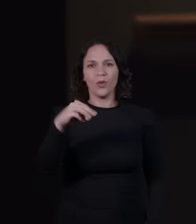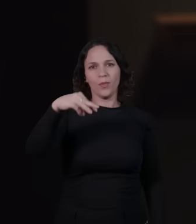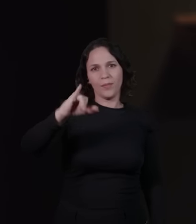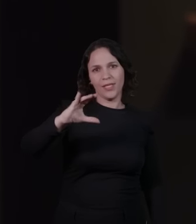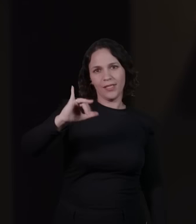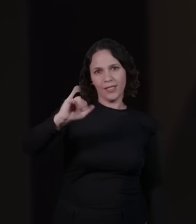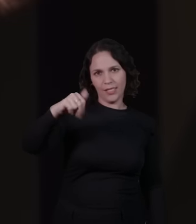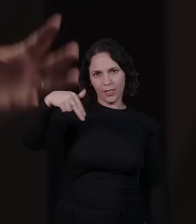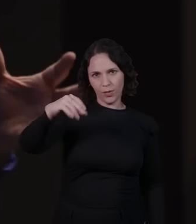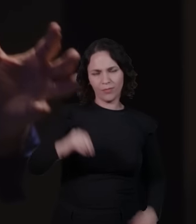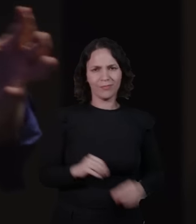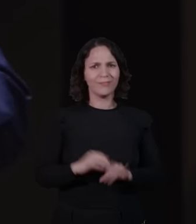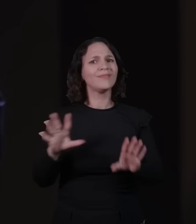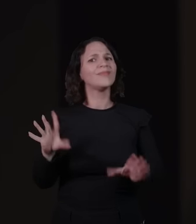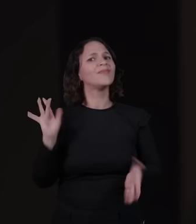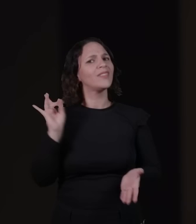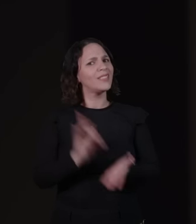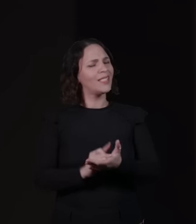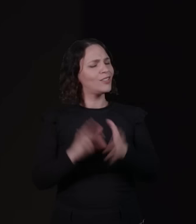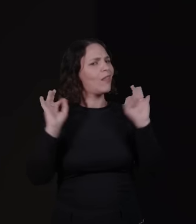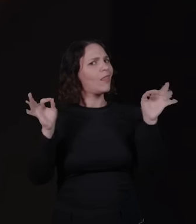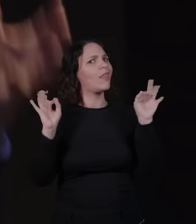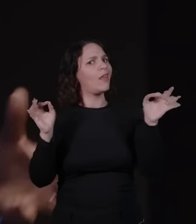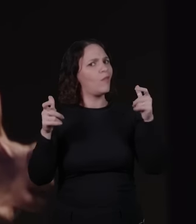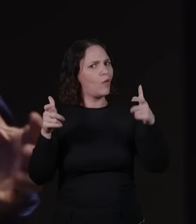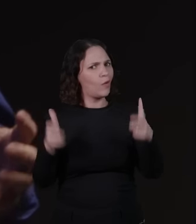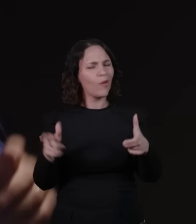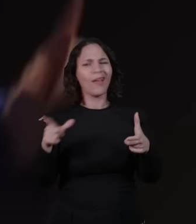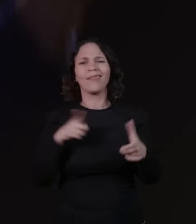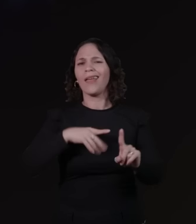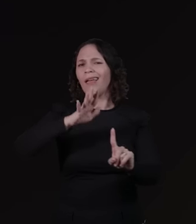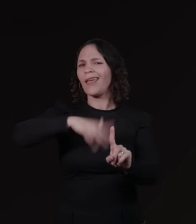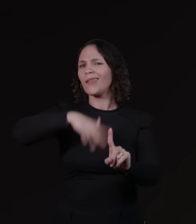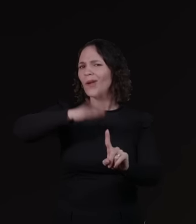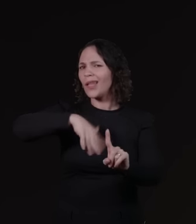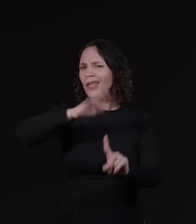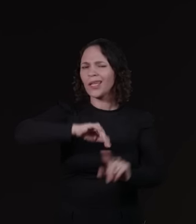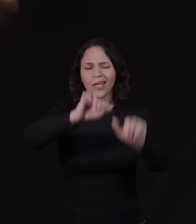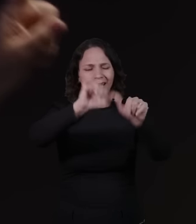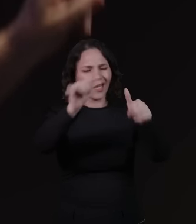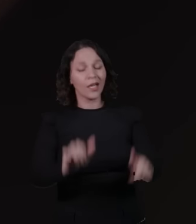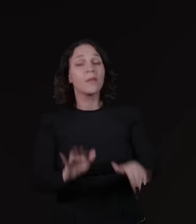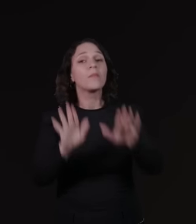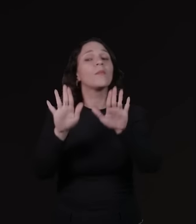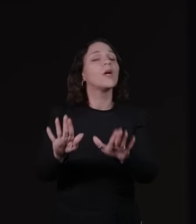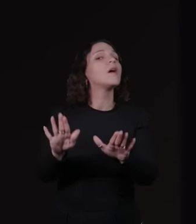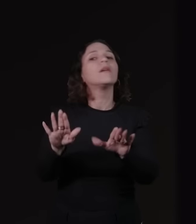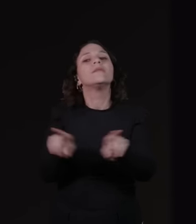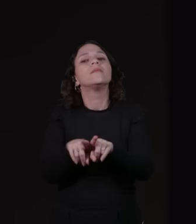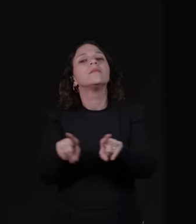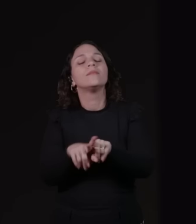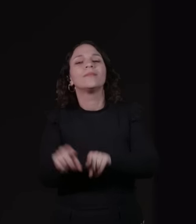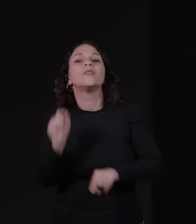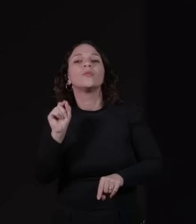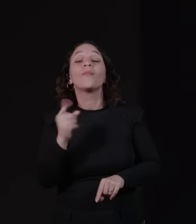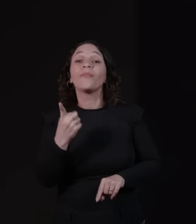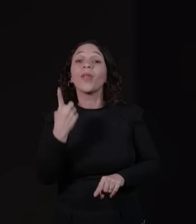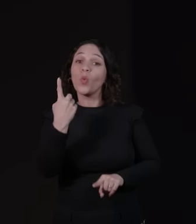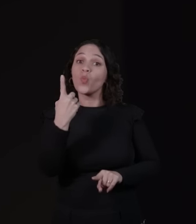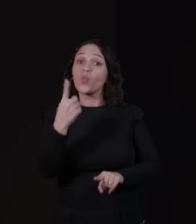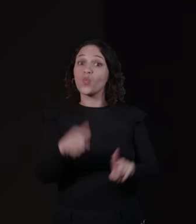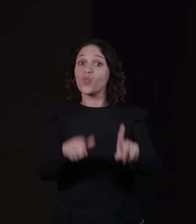era terrível, gente, aquele lugar. Muita idolatria, mas havia ainda uma